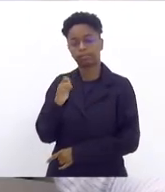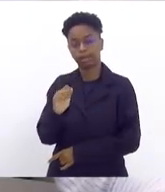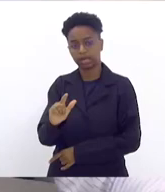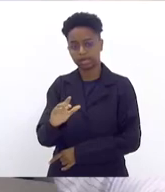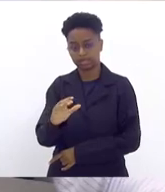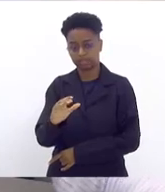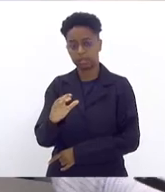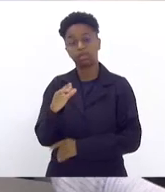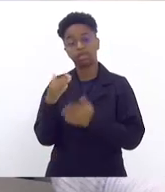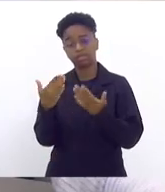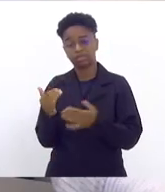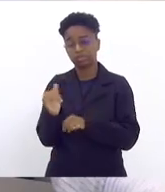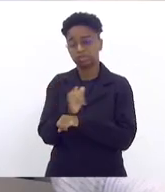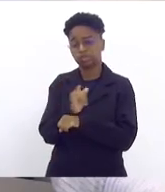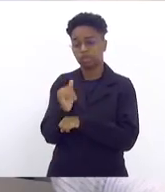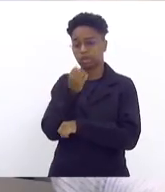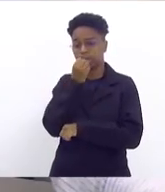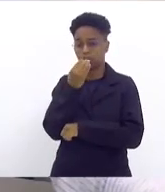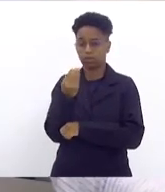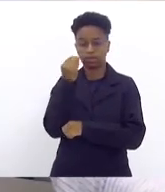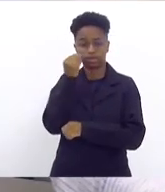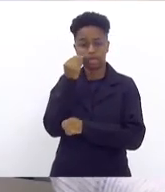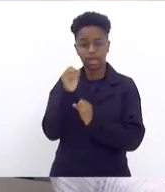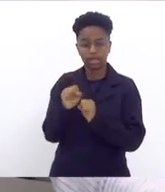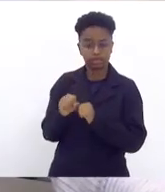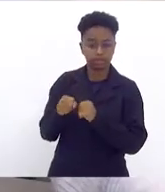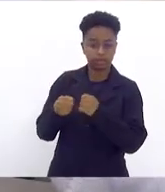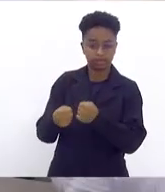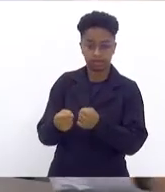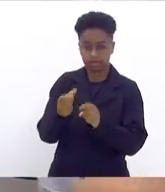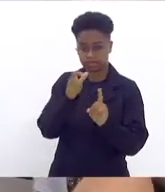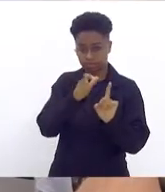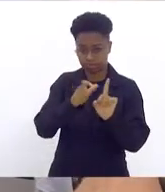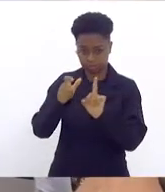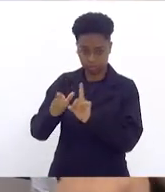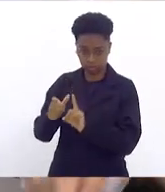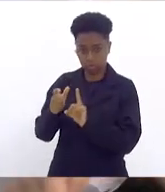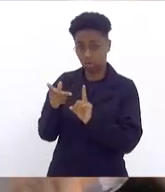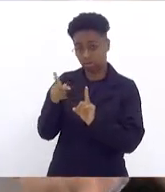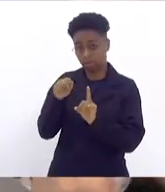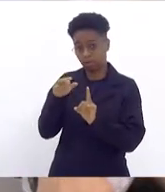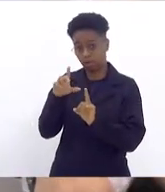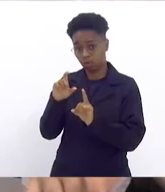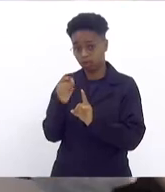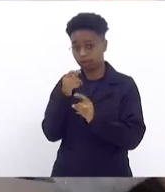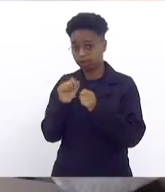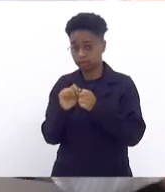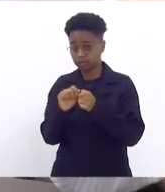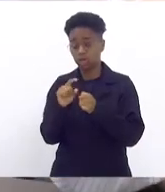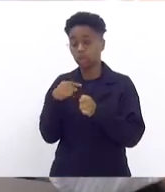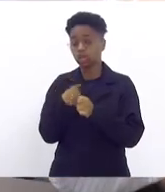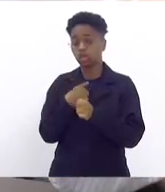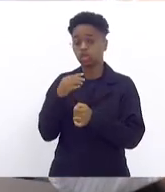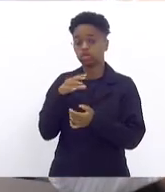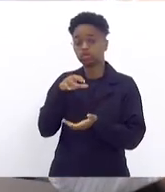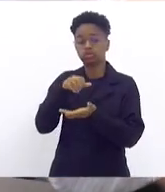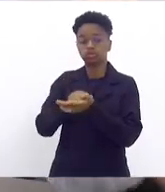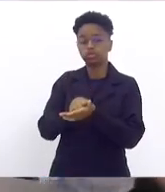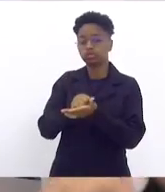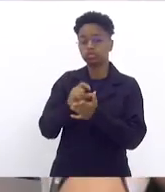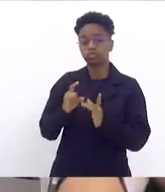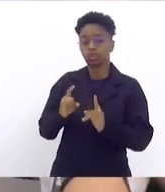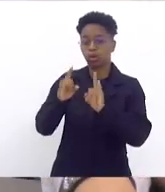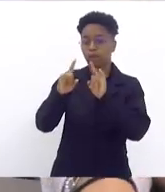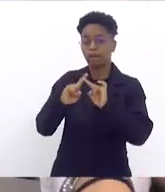manobra do bem, a manobra em defesa dos legisladores que o deputado Paulo Ramos fez. a gente tomba sem levar para os livros de tombo.